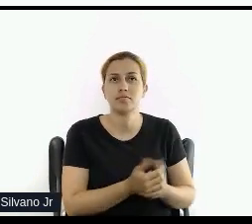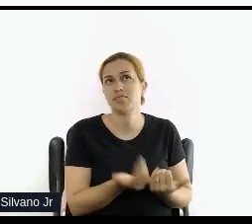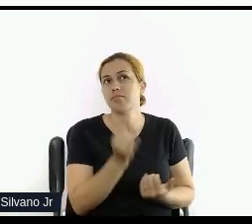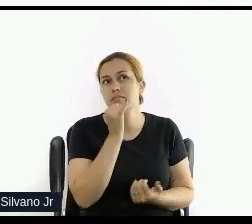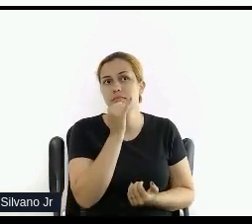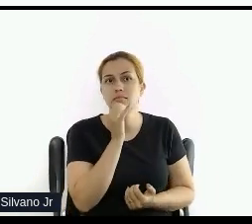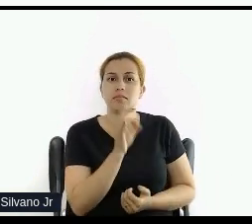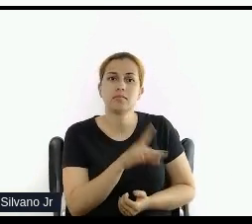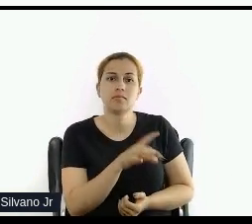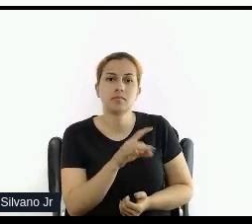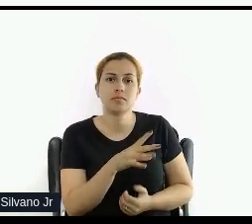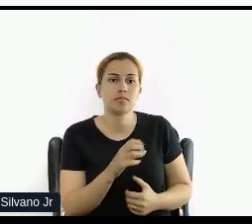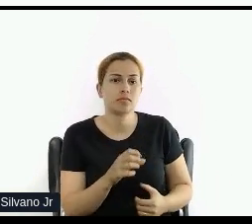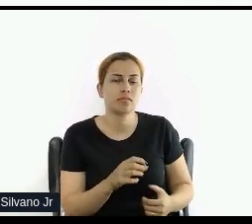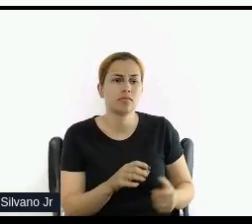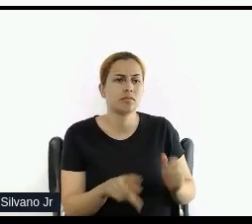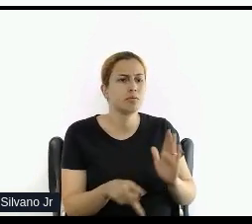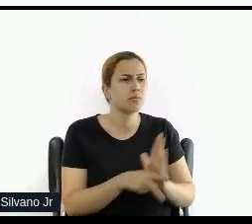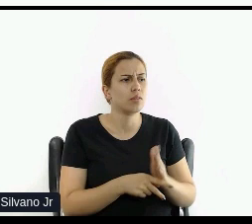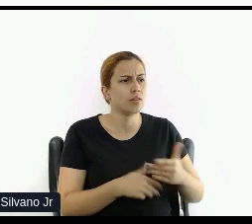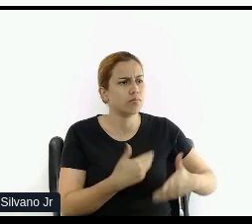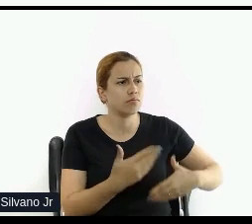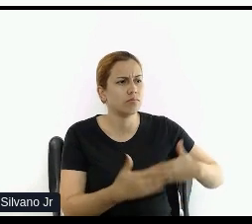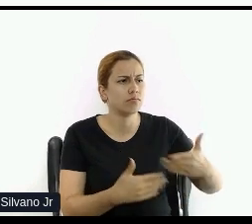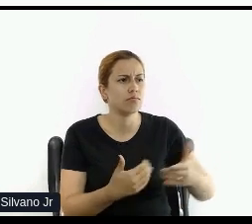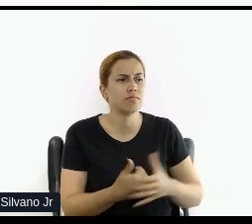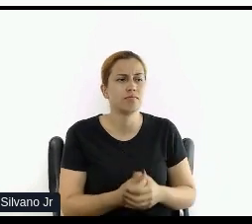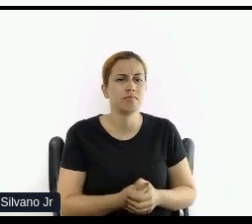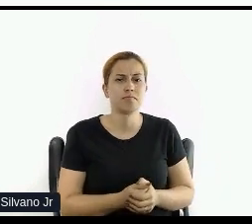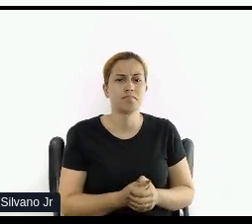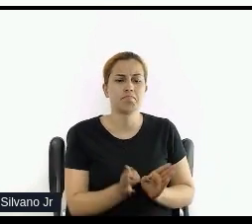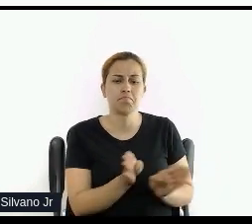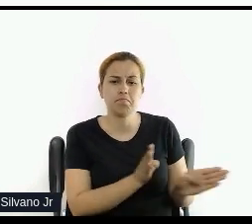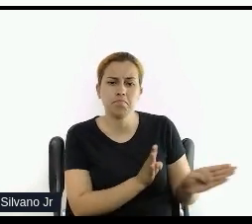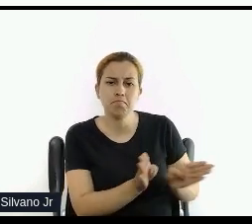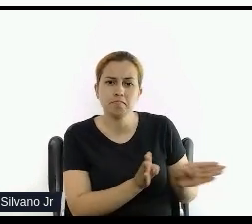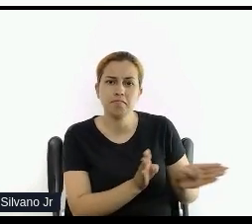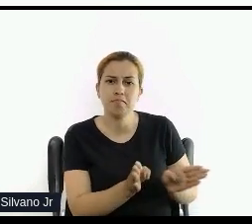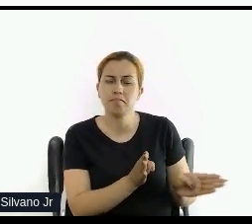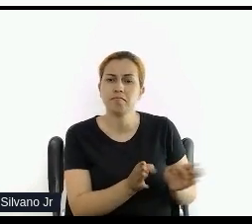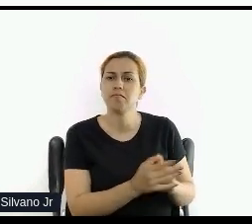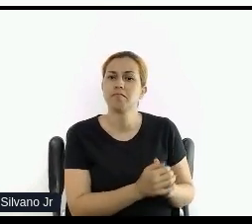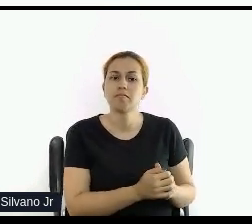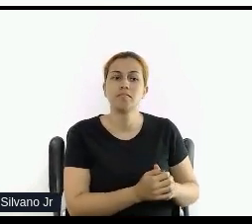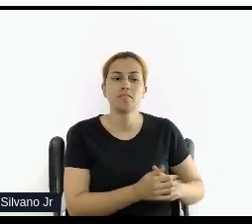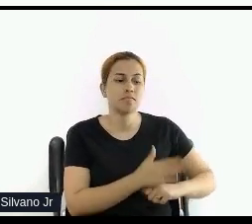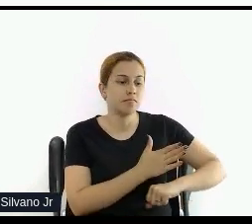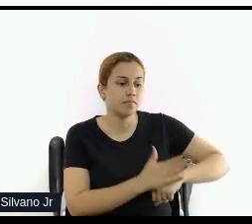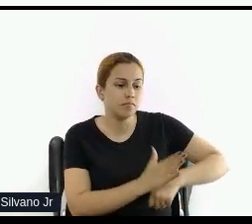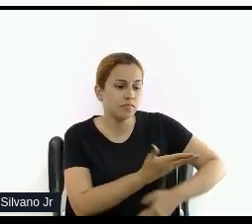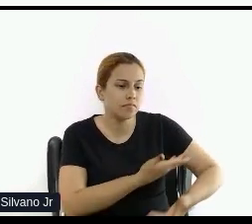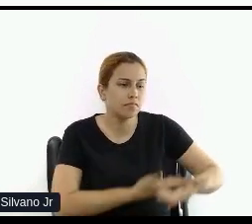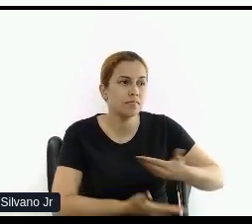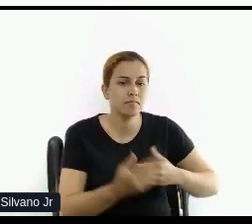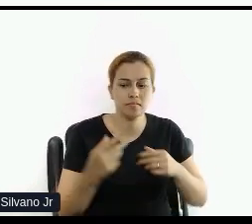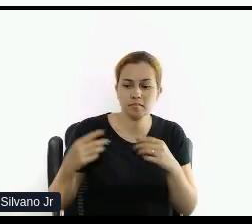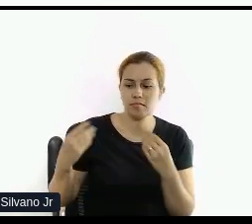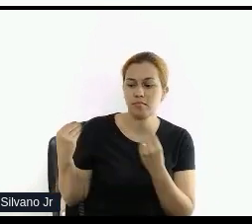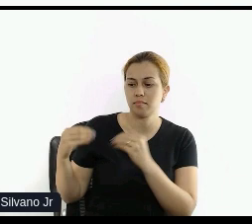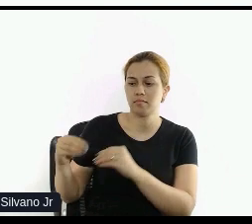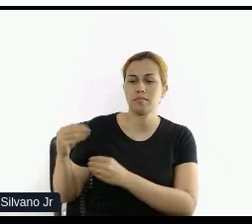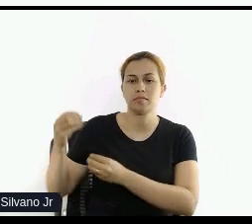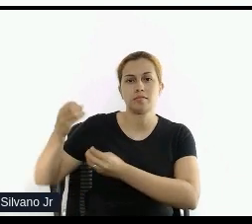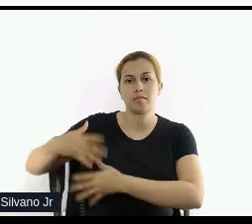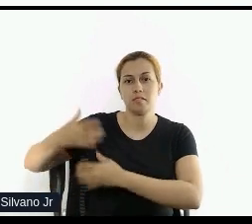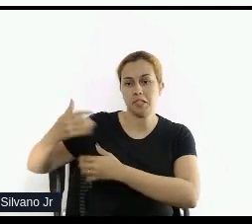construções de soluções acessíveis, né? Dessa parte prática, está nesse link aí que eu mandei no chat para vocês,